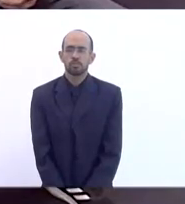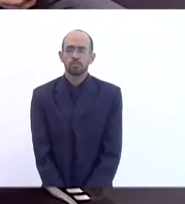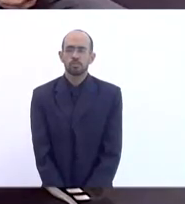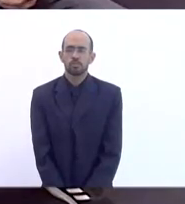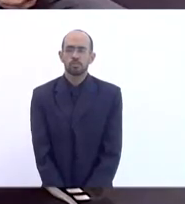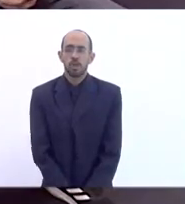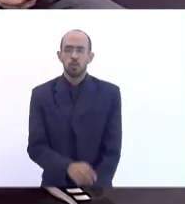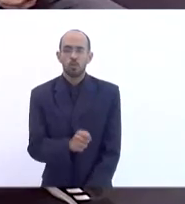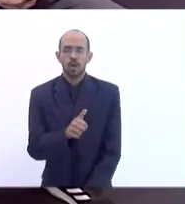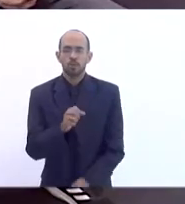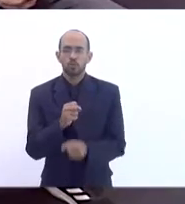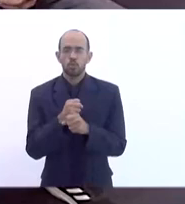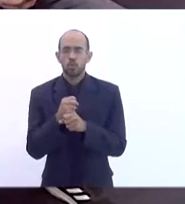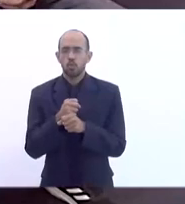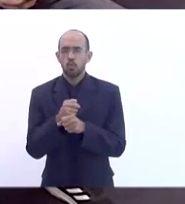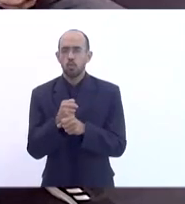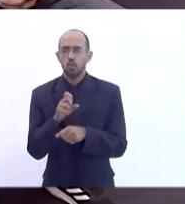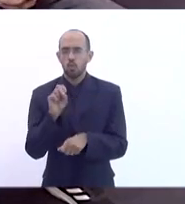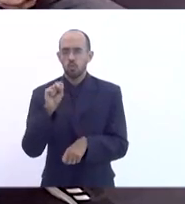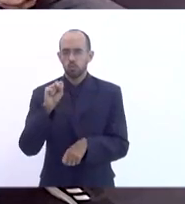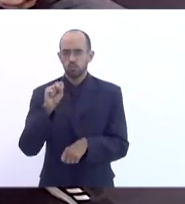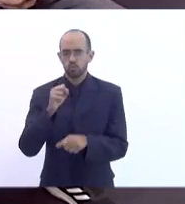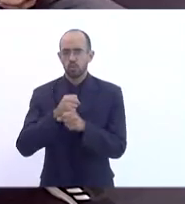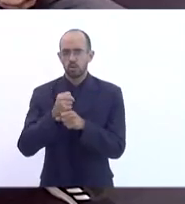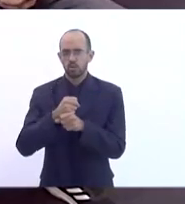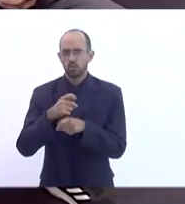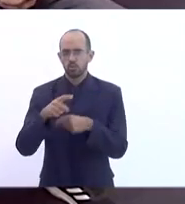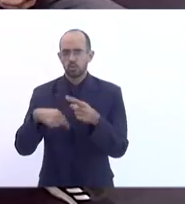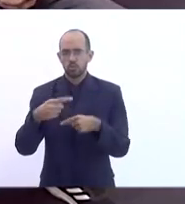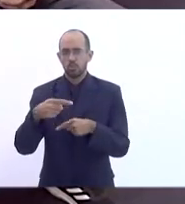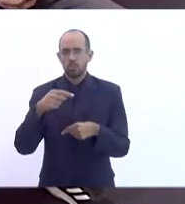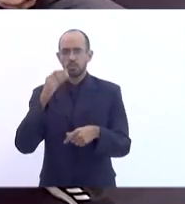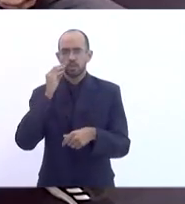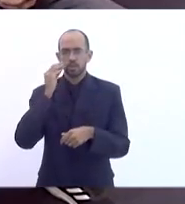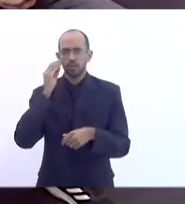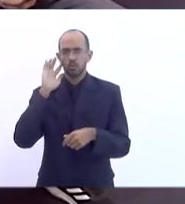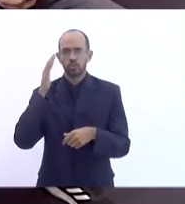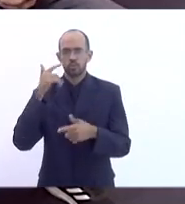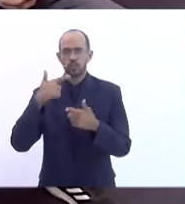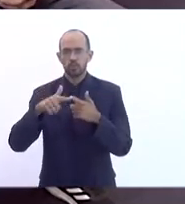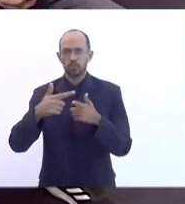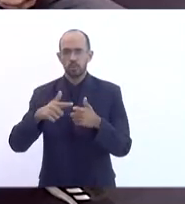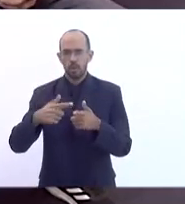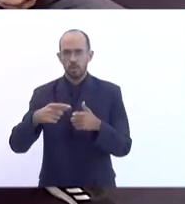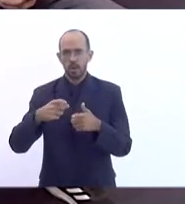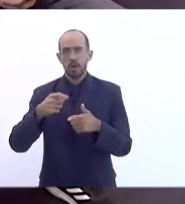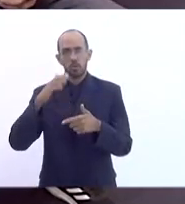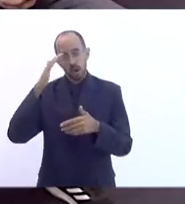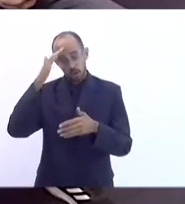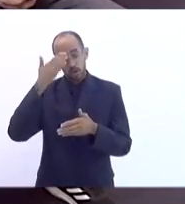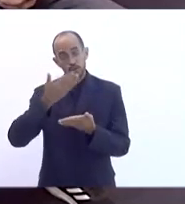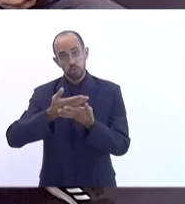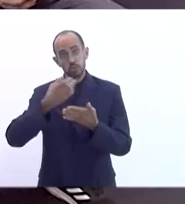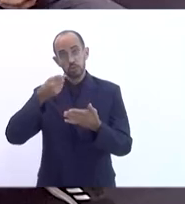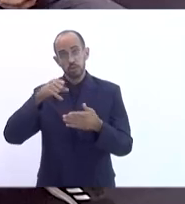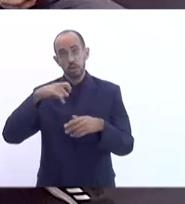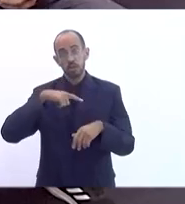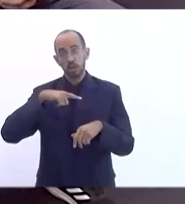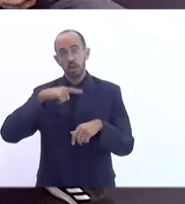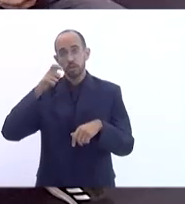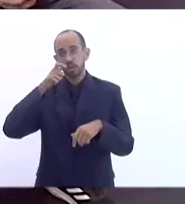quase oito anos depois tentando resolver essa situação acredito que se houver o interesse